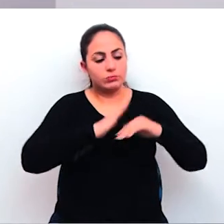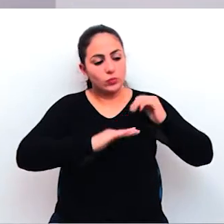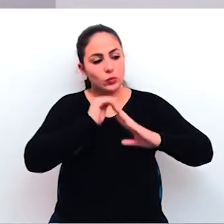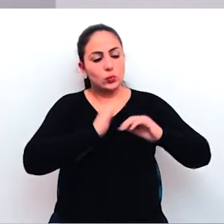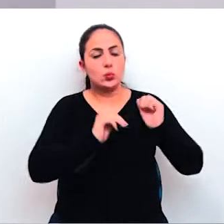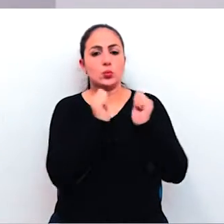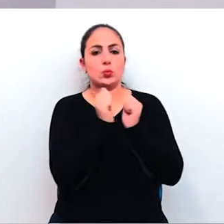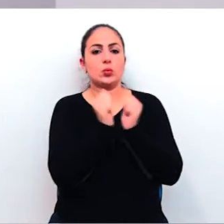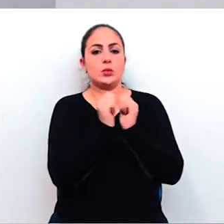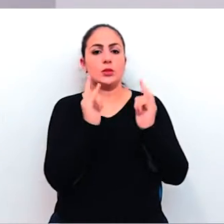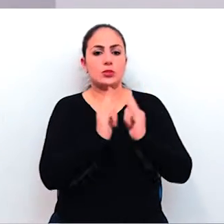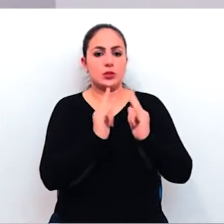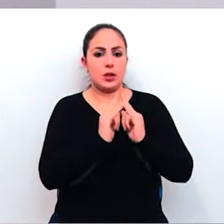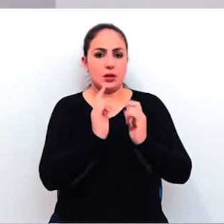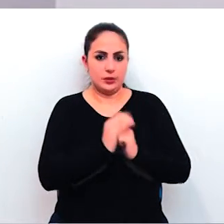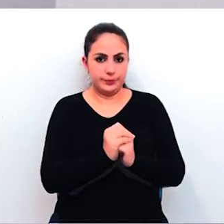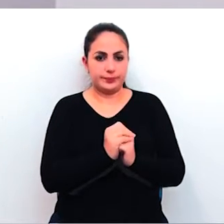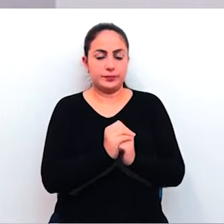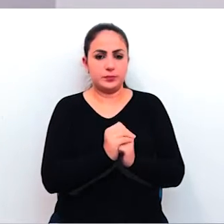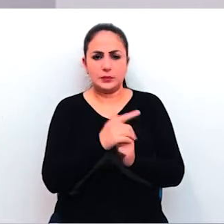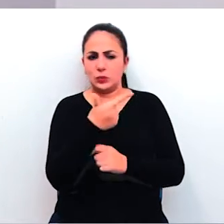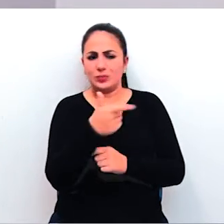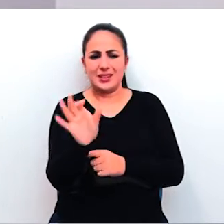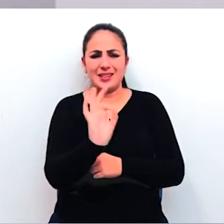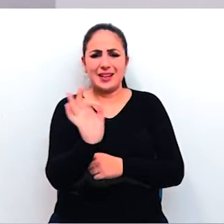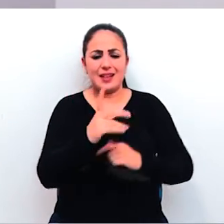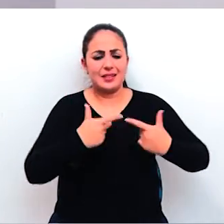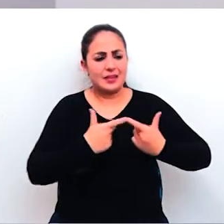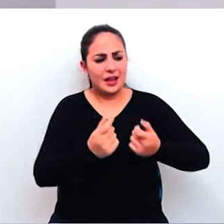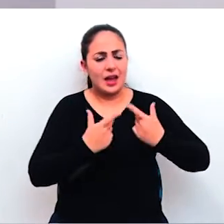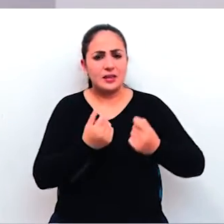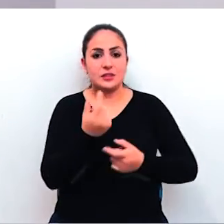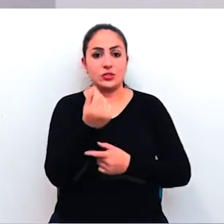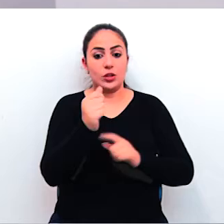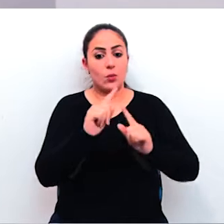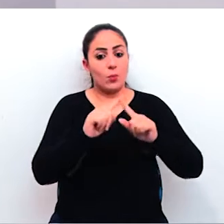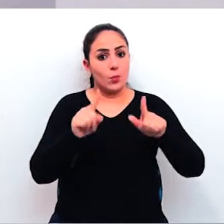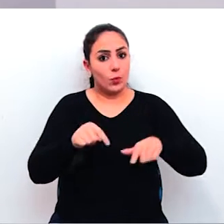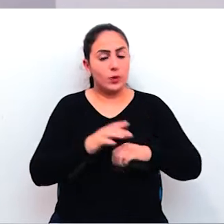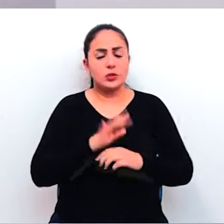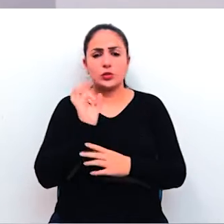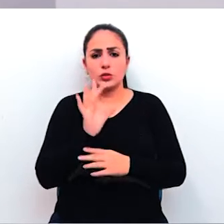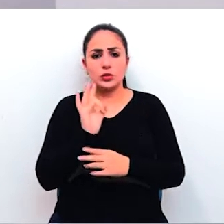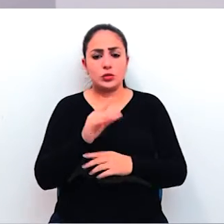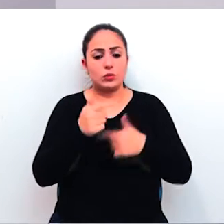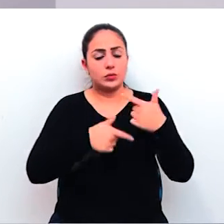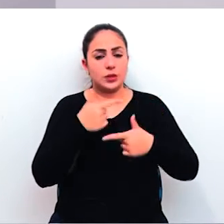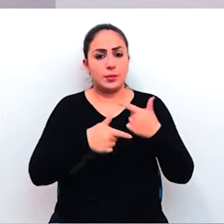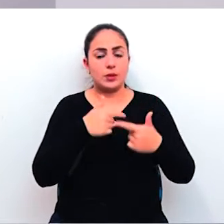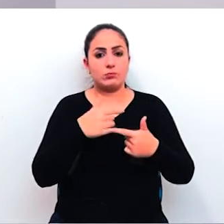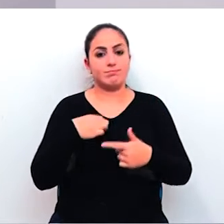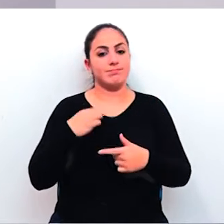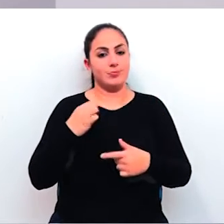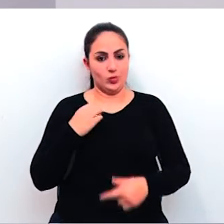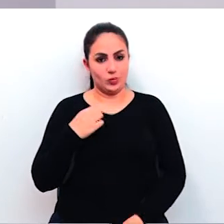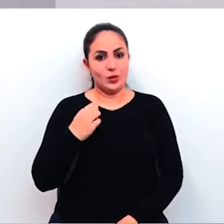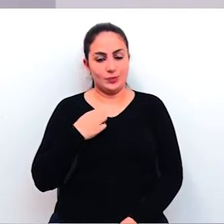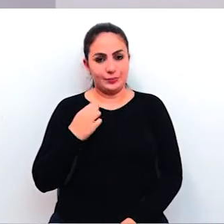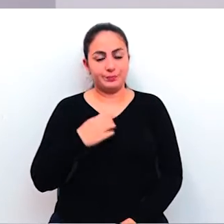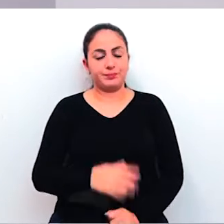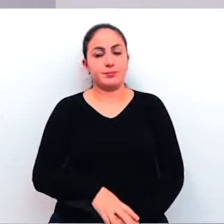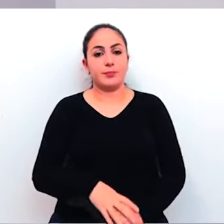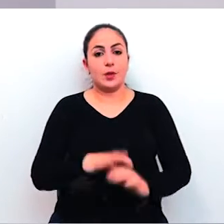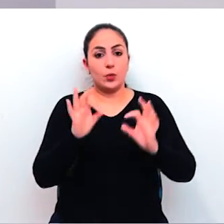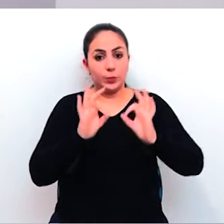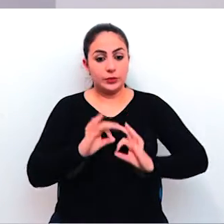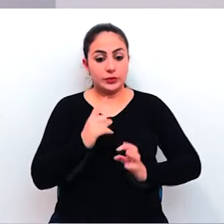fundo foi construído junto com as entidades sem gastar um centavo de recurso público foi praticamente um trabalho voluntário